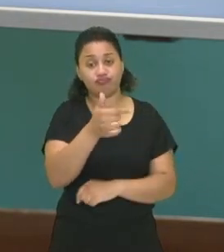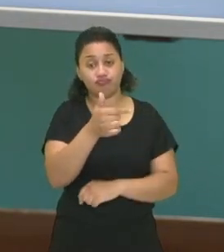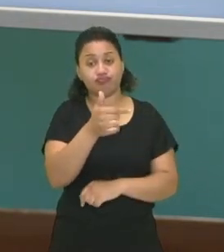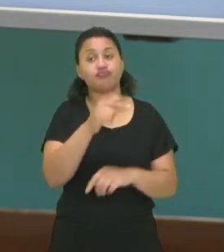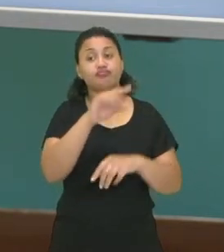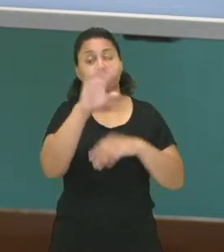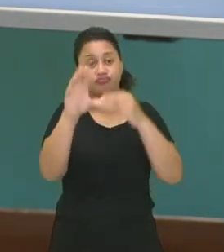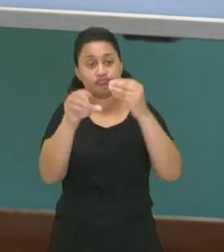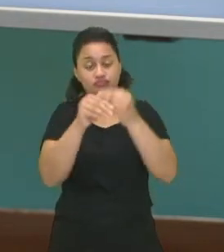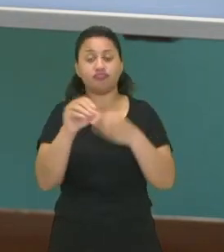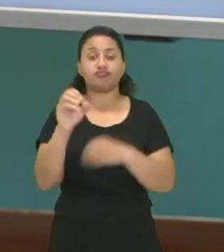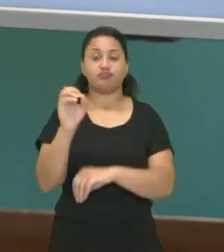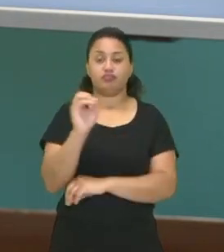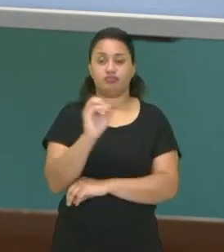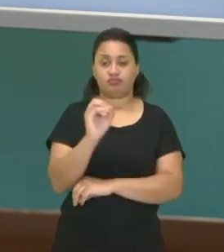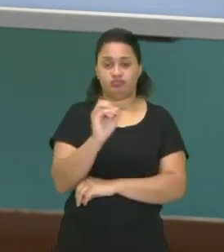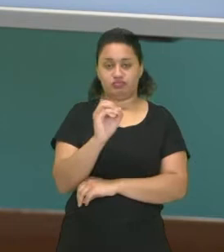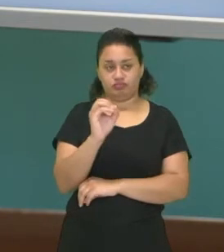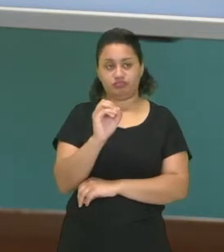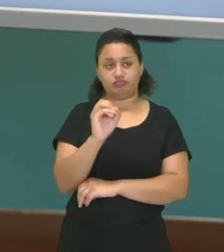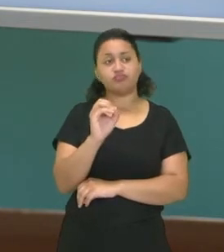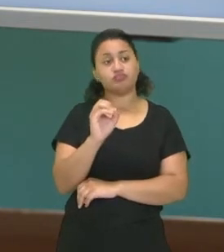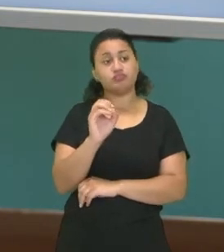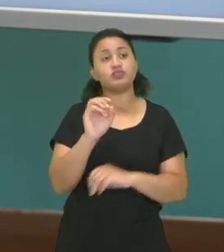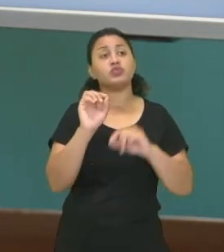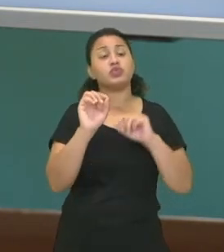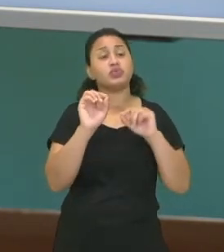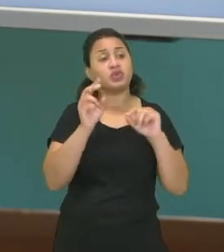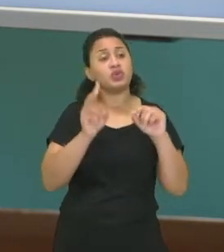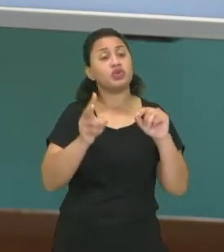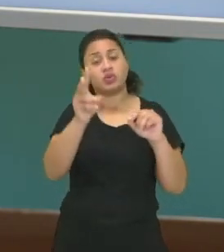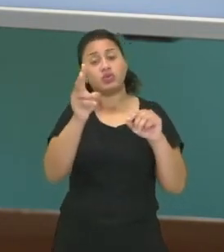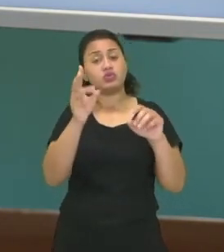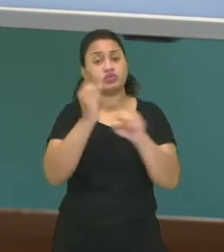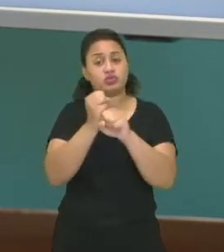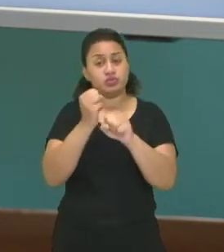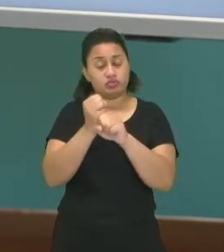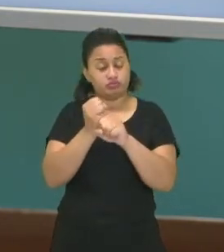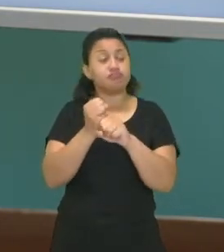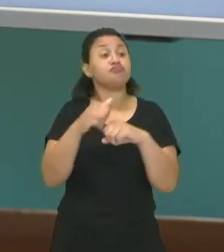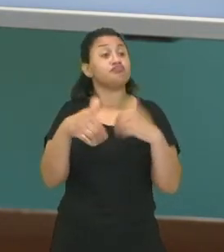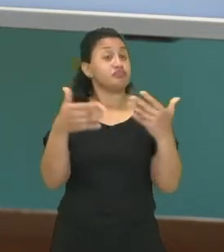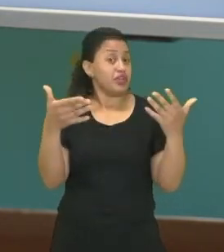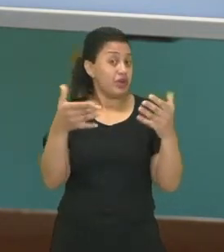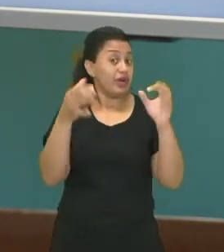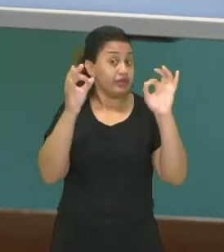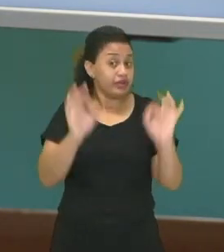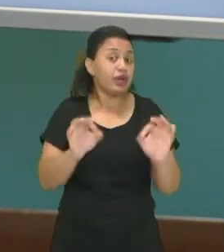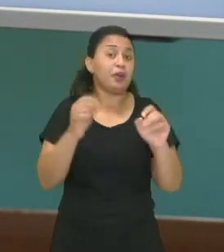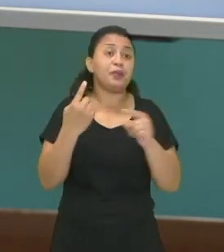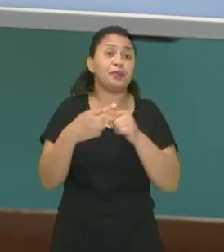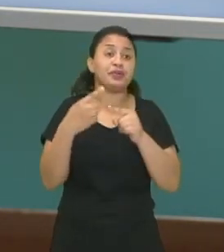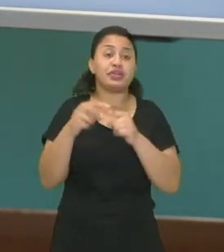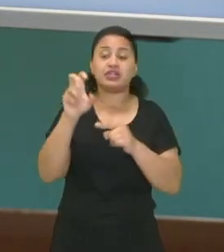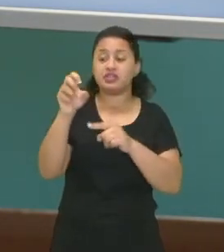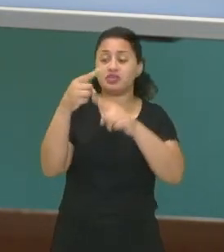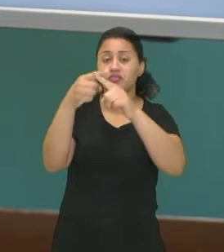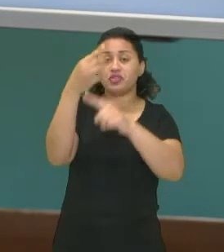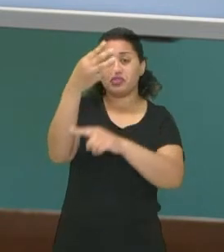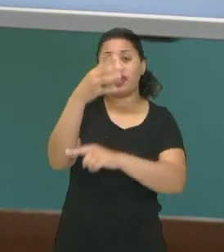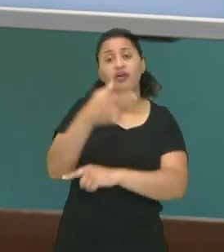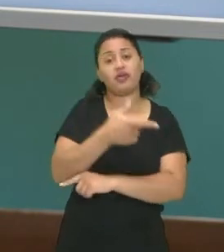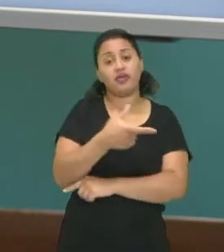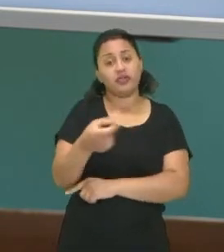gente acrescenta, né, um zero aqui, tá? E continua esse cálculo. Agora sim vai dar exato, né? Porque daí 5 vezes 4 vai